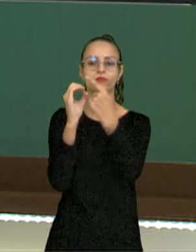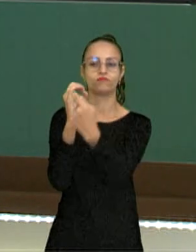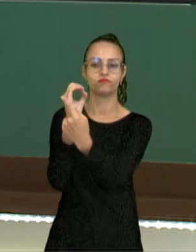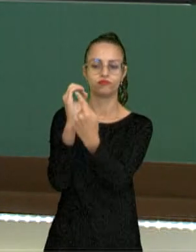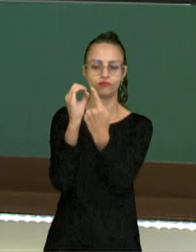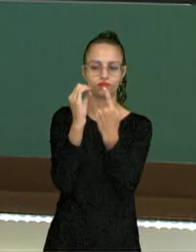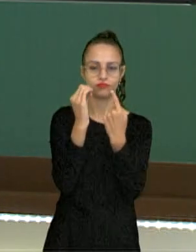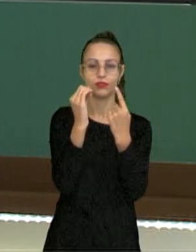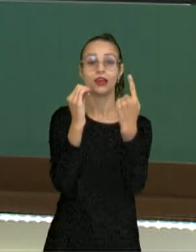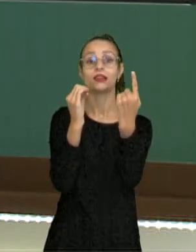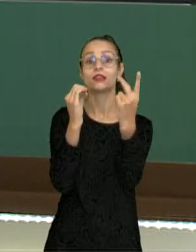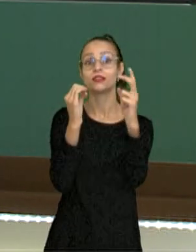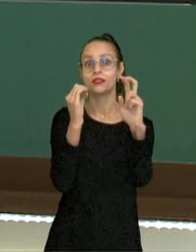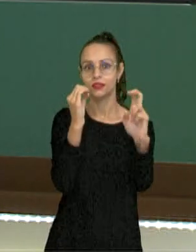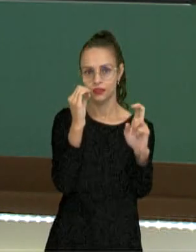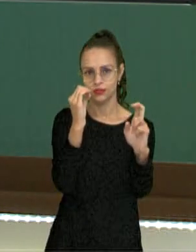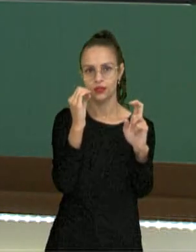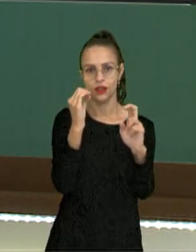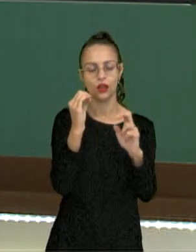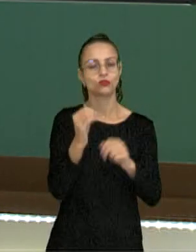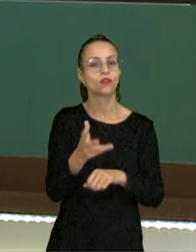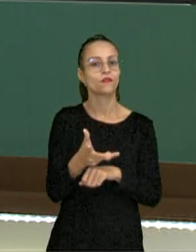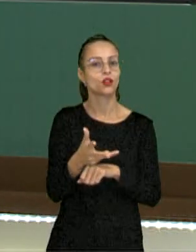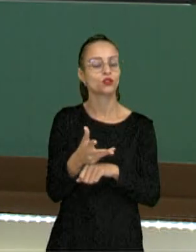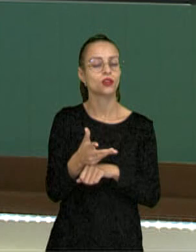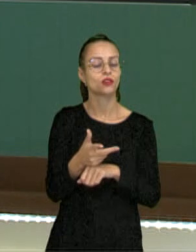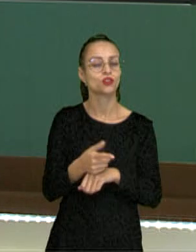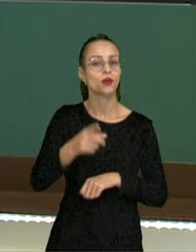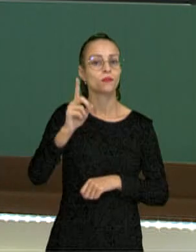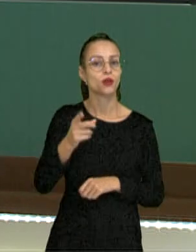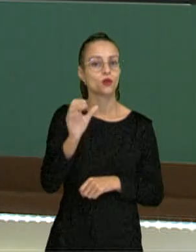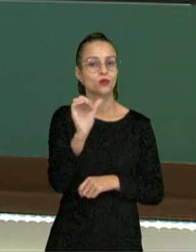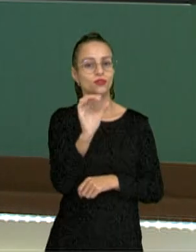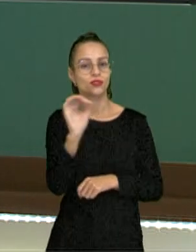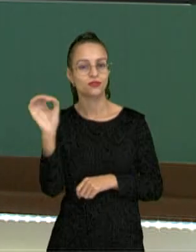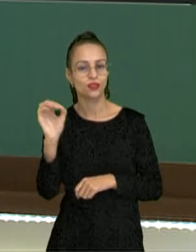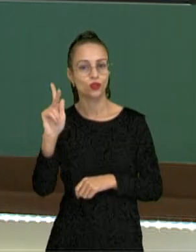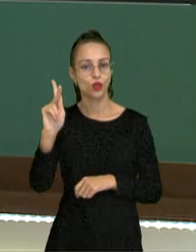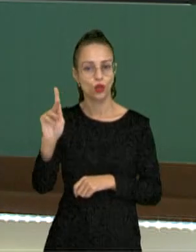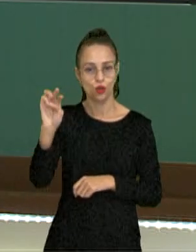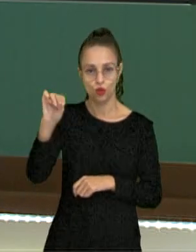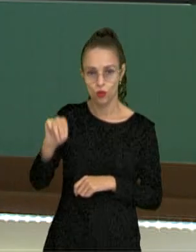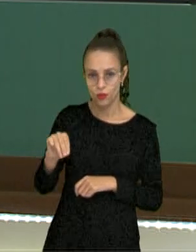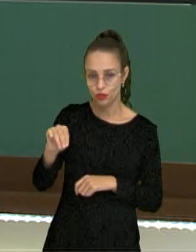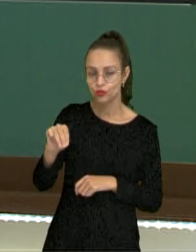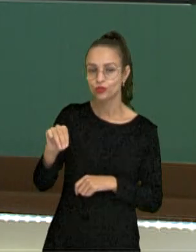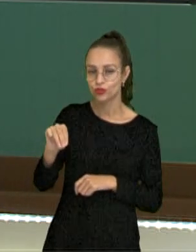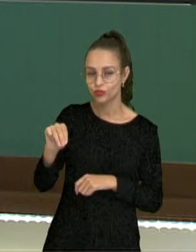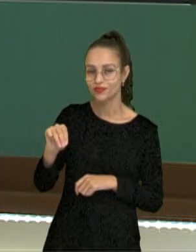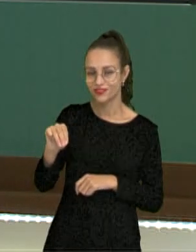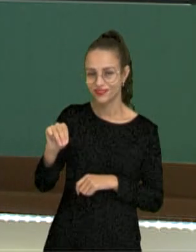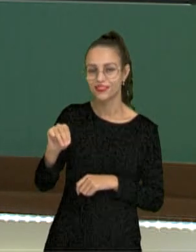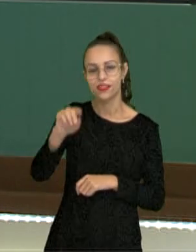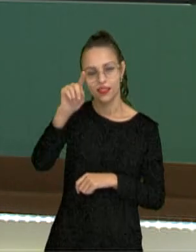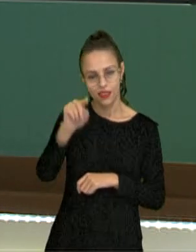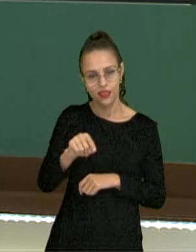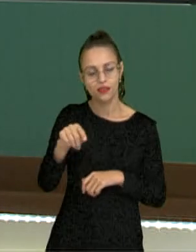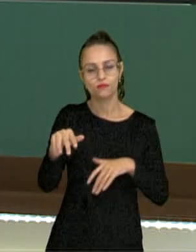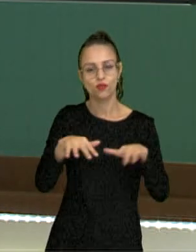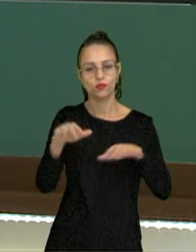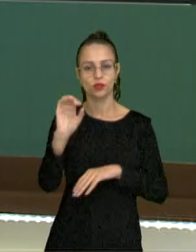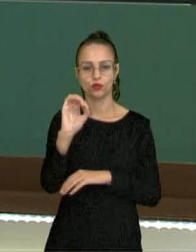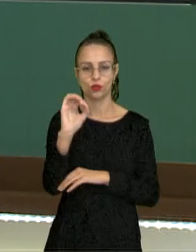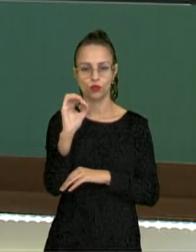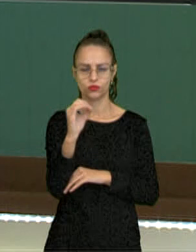graus. Numa velocidade, portanto, de 1.600 quilômetros por hora é o movimento de rotação. Para